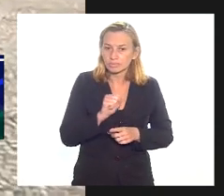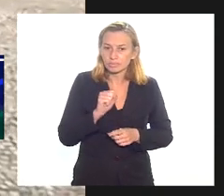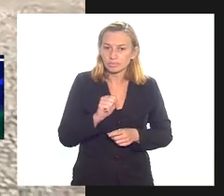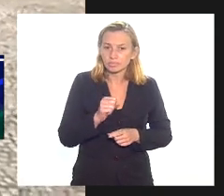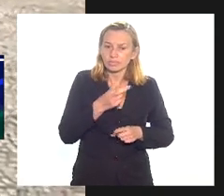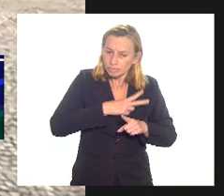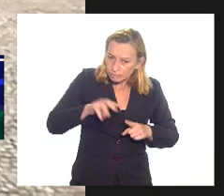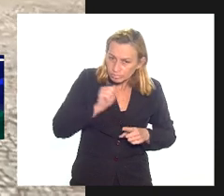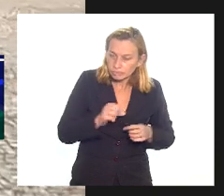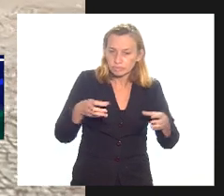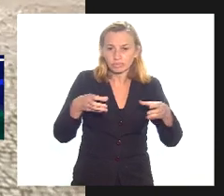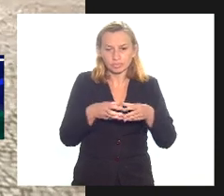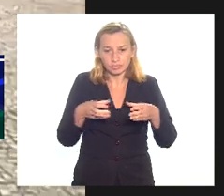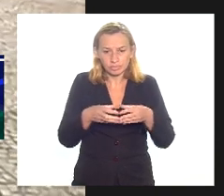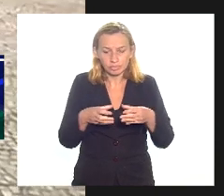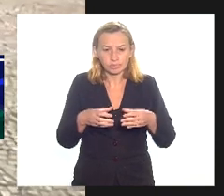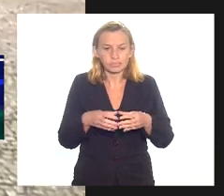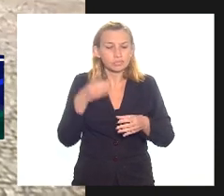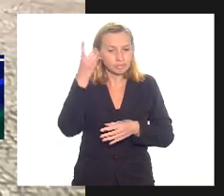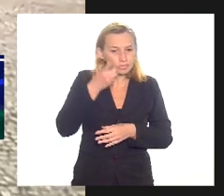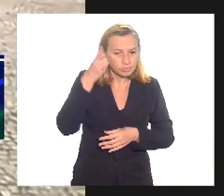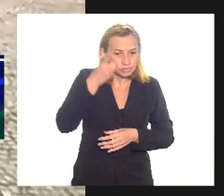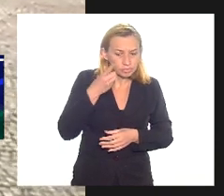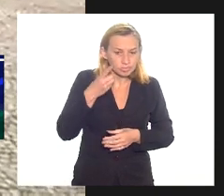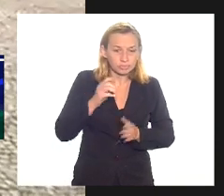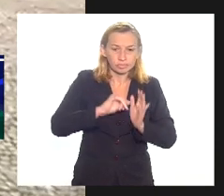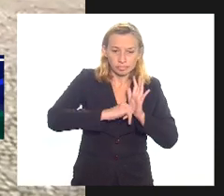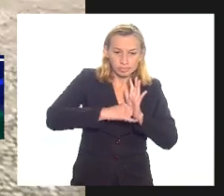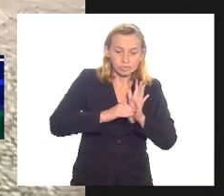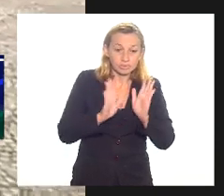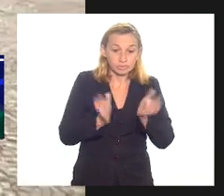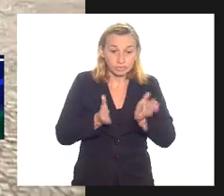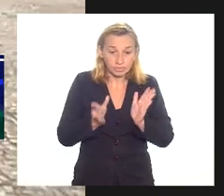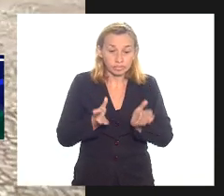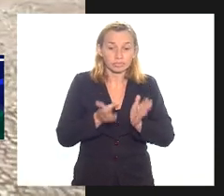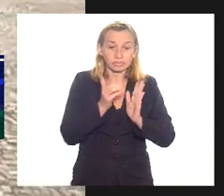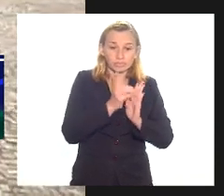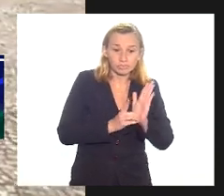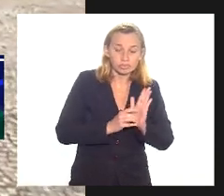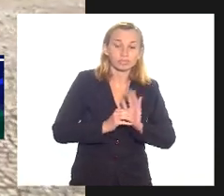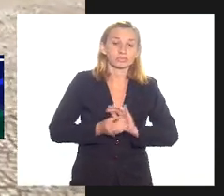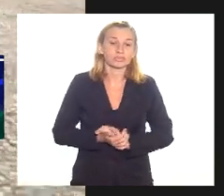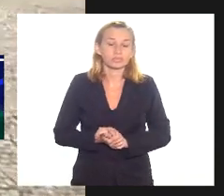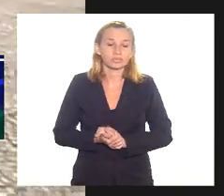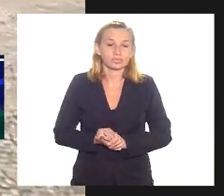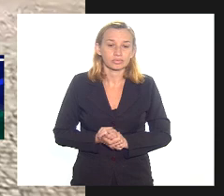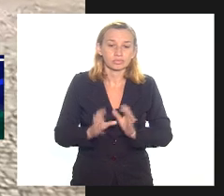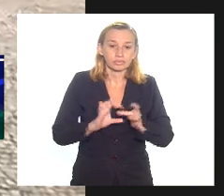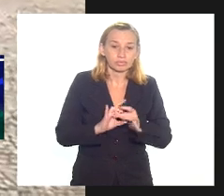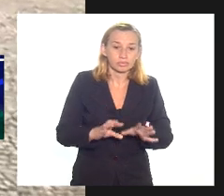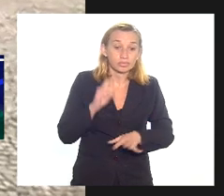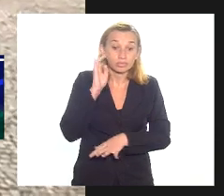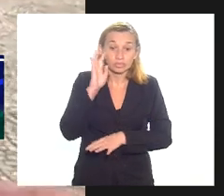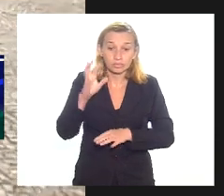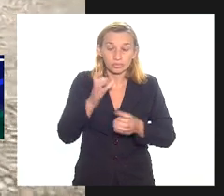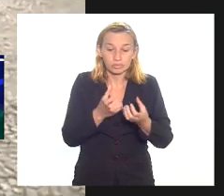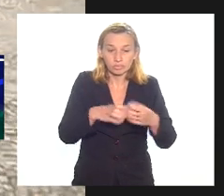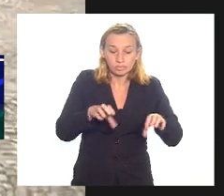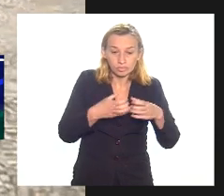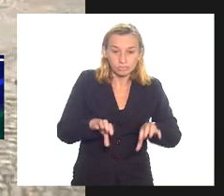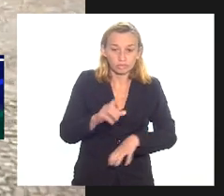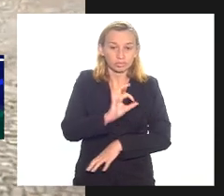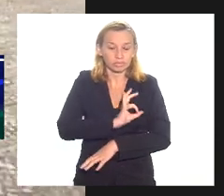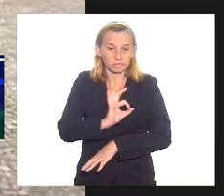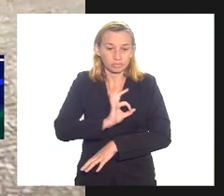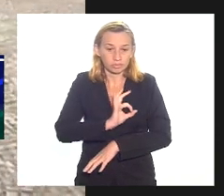do Parlamento Fluminense. Foi publicado no Diário Oficial hoje a autorização para o tão sonhado concurso da Polícia Civil